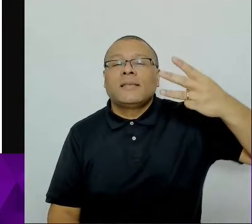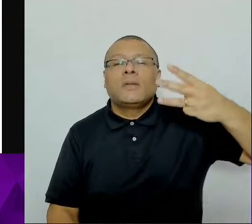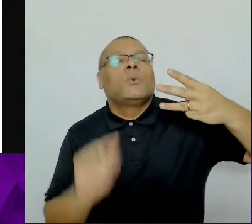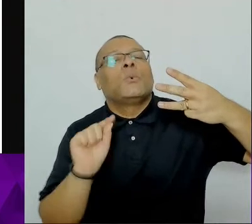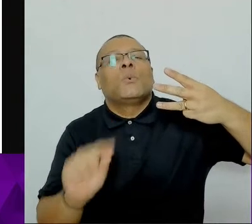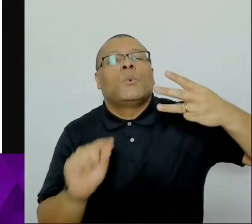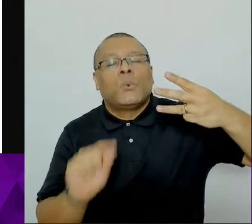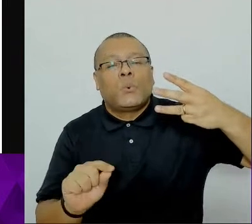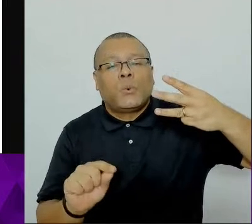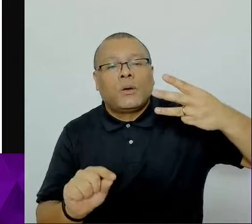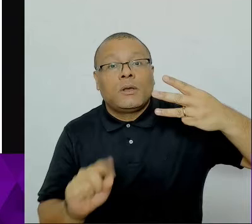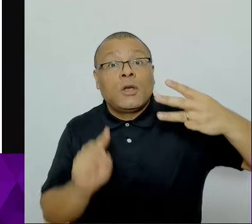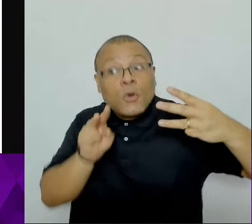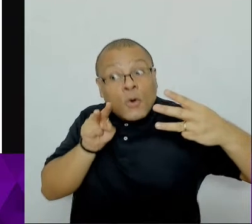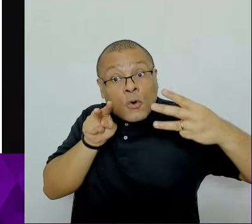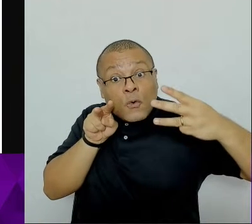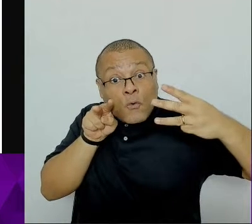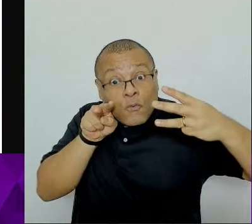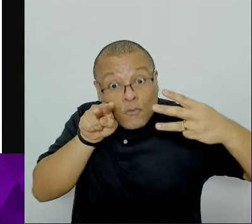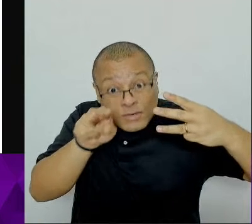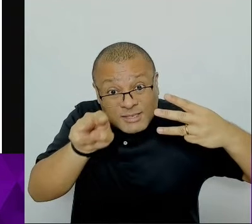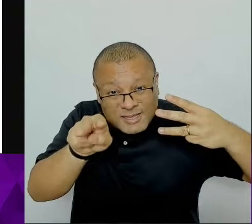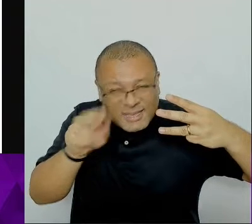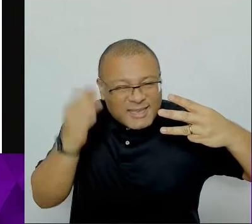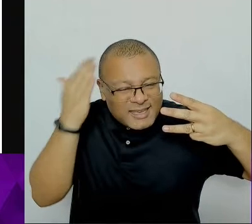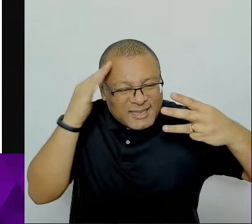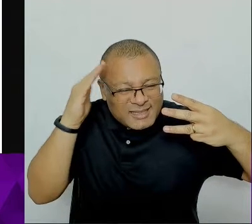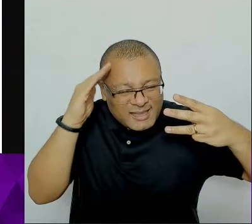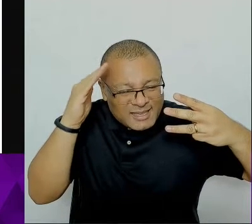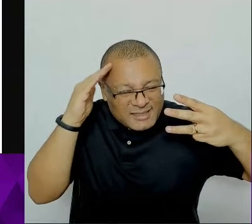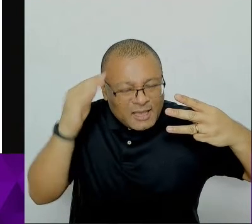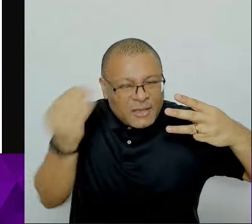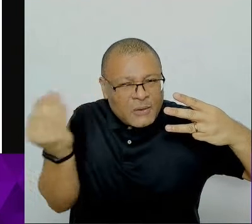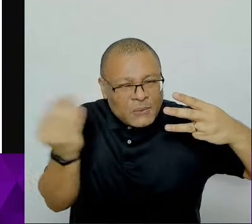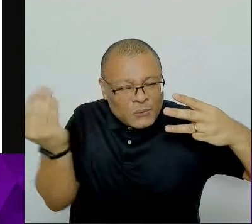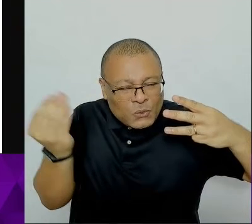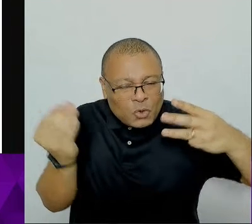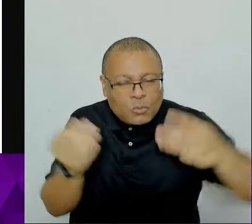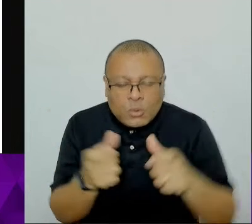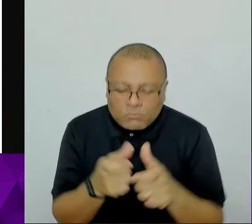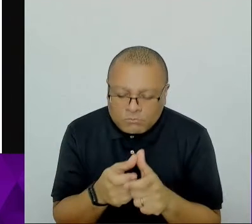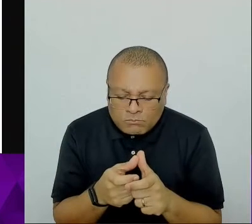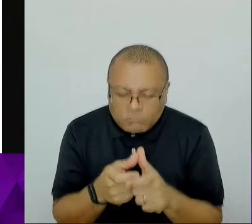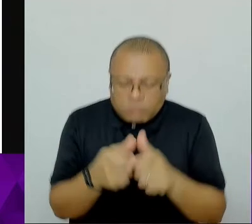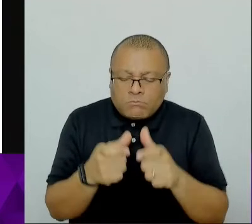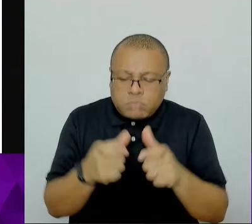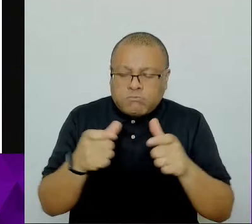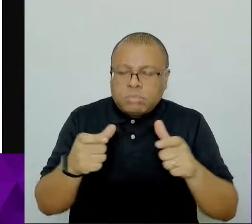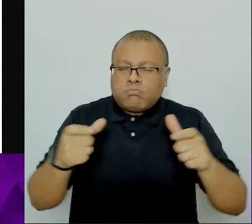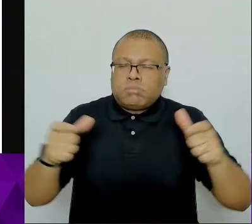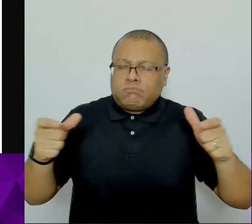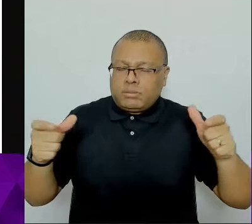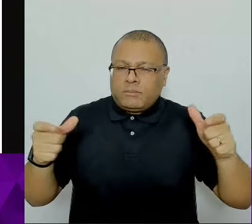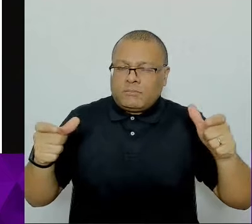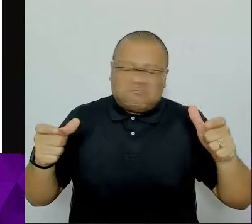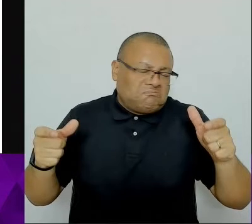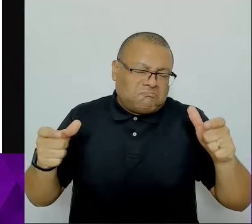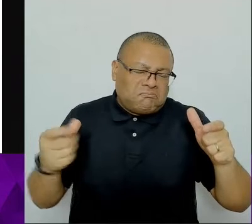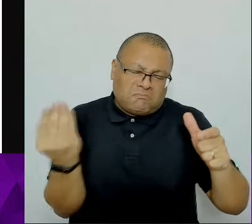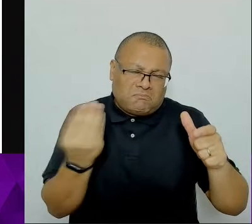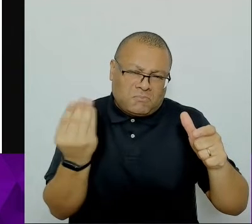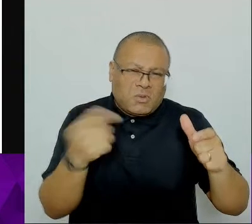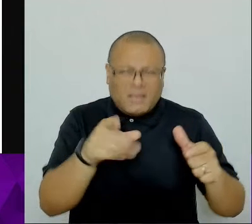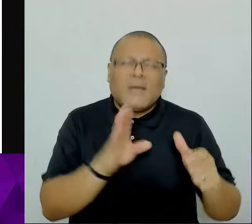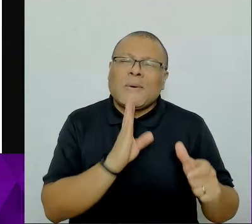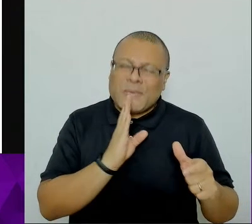de a gente lidar com a escala ou com o crescimento. Como assim, Helder? Por exemplo, gente, quem acompanha o TDC